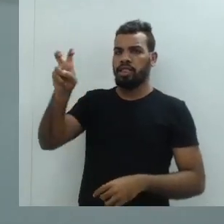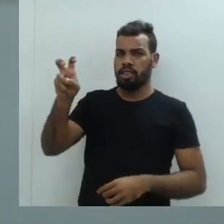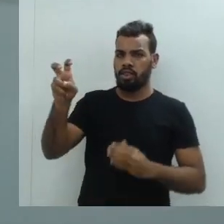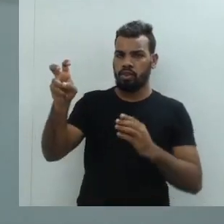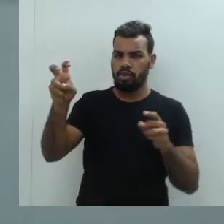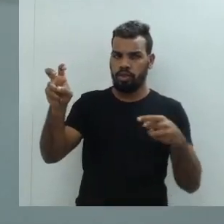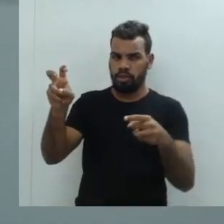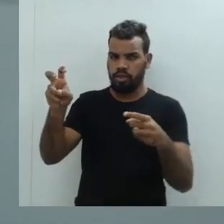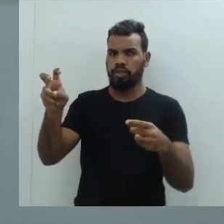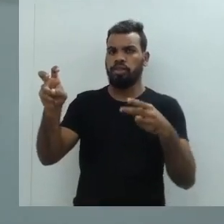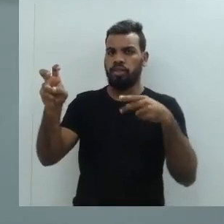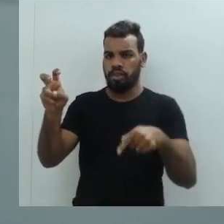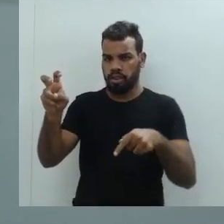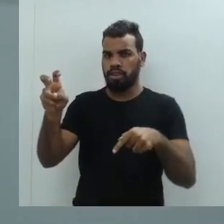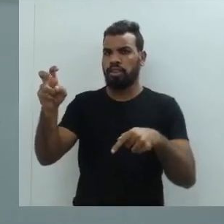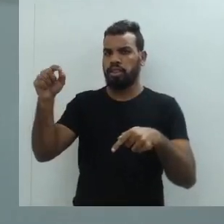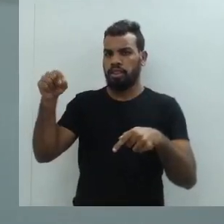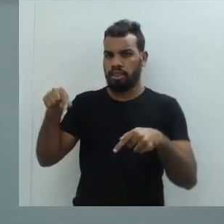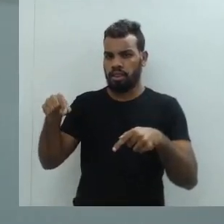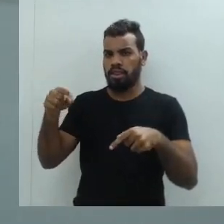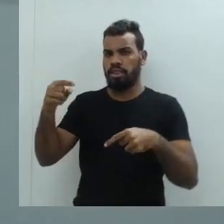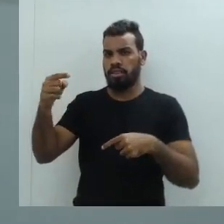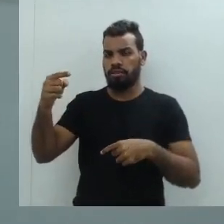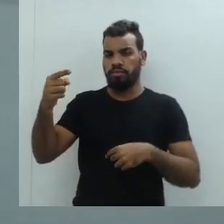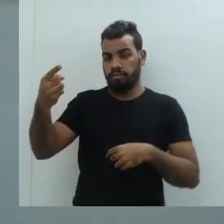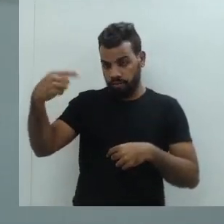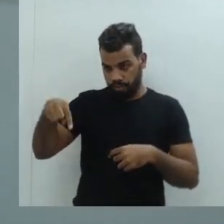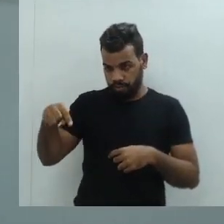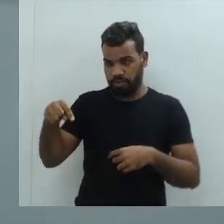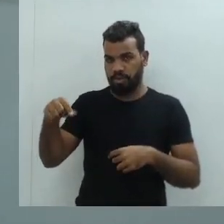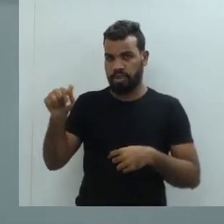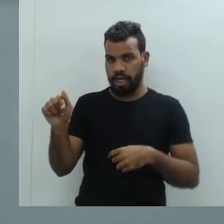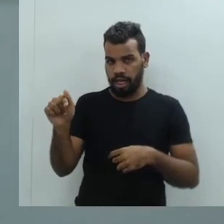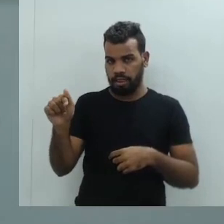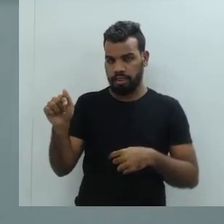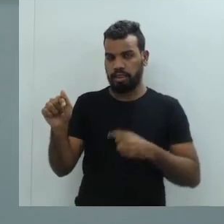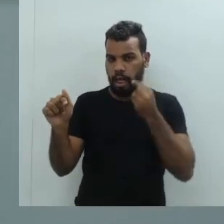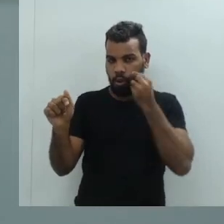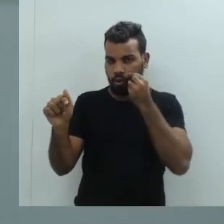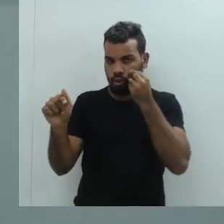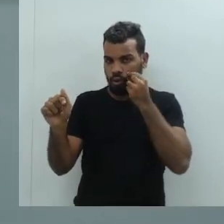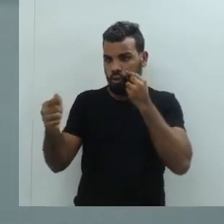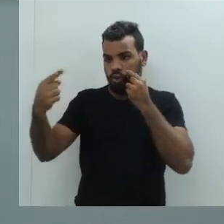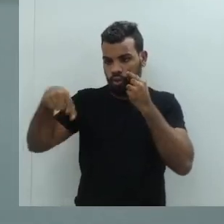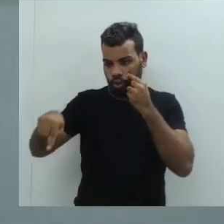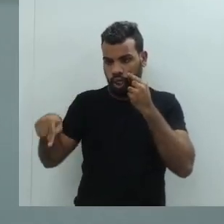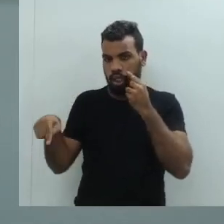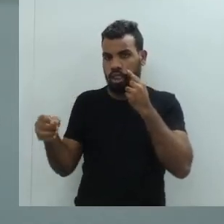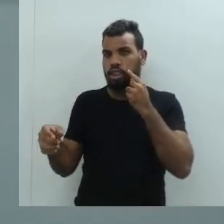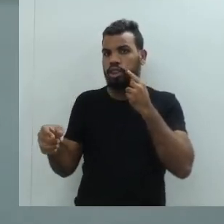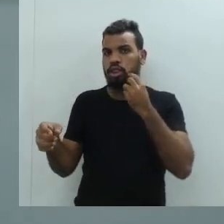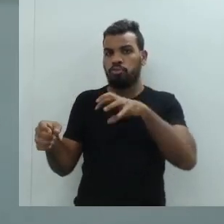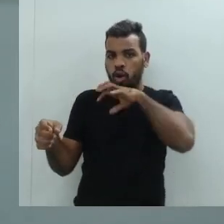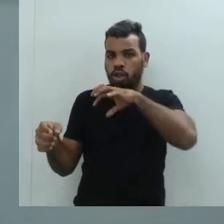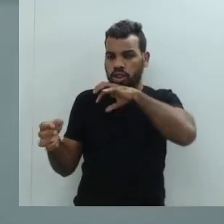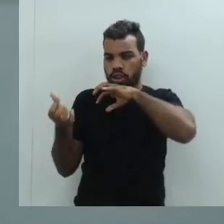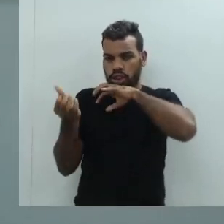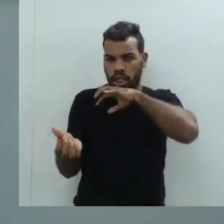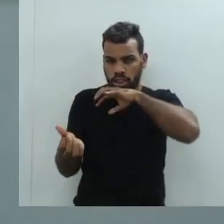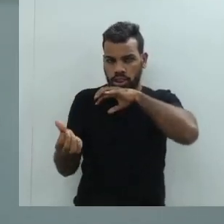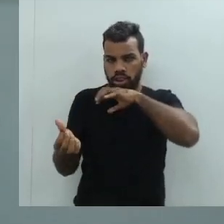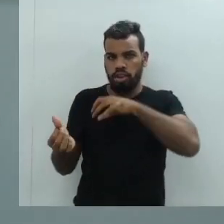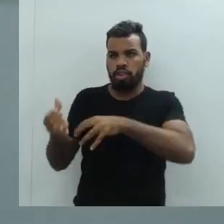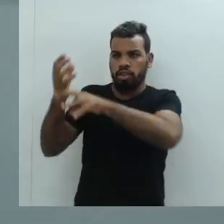Cruz, com mais 7 do Náutico. São 12 pessoas, com mais 6 do Sport, mais 18. Ou